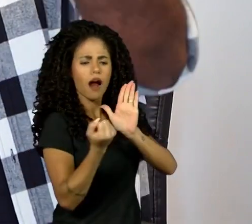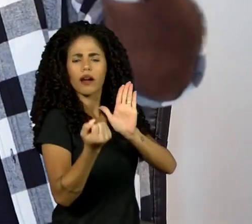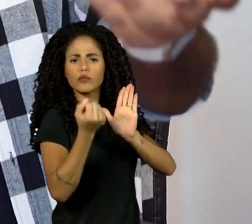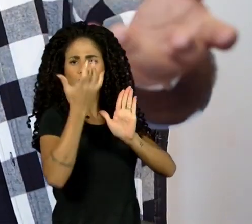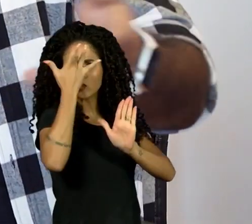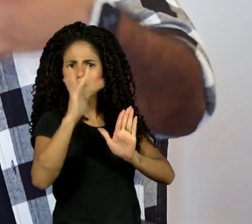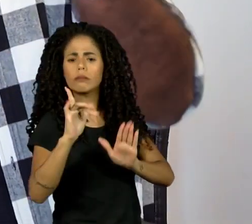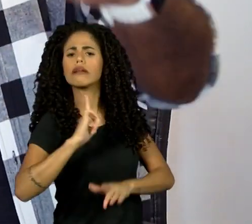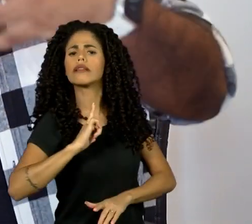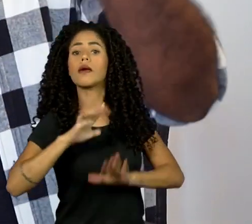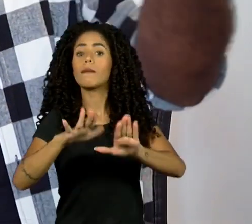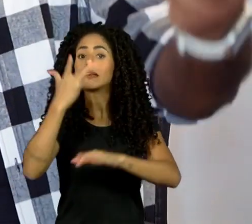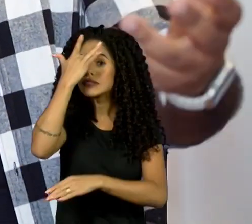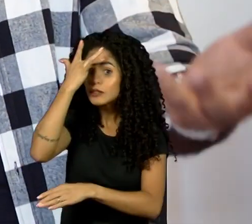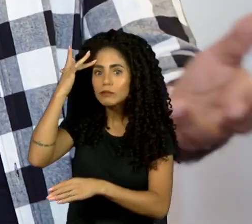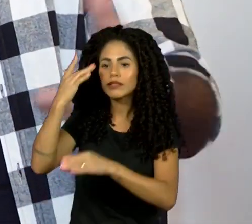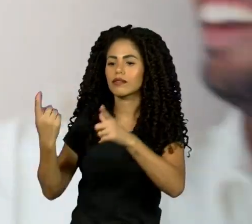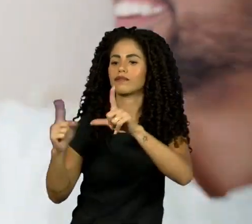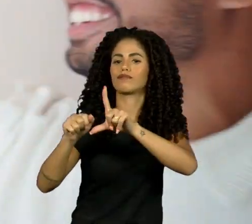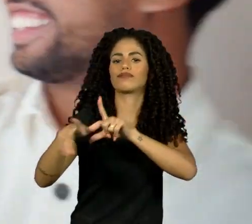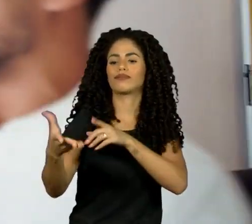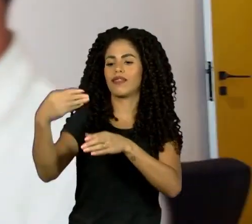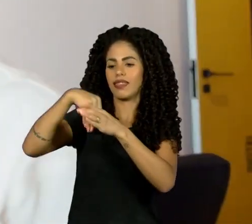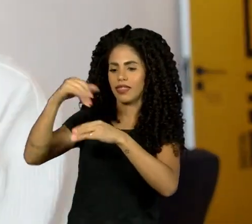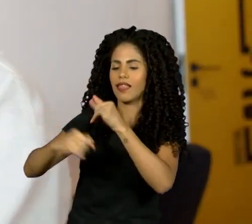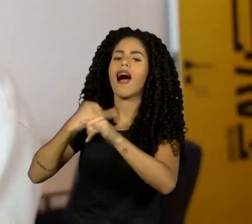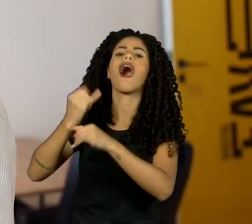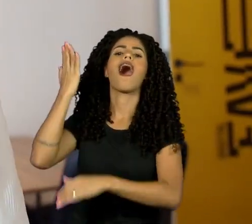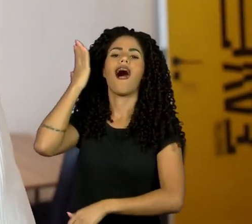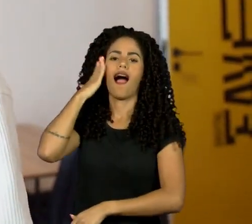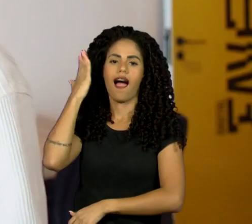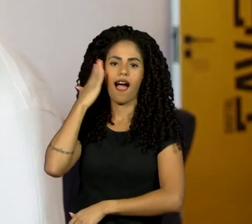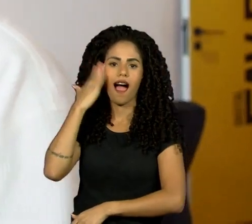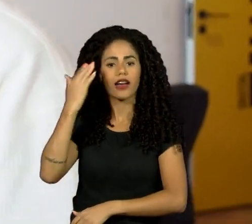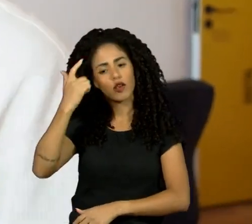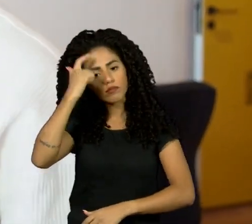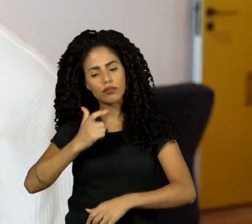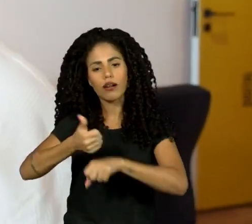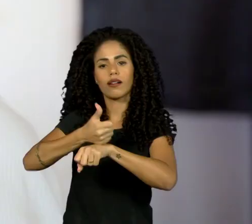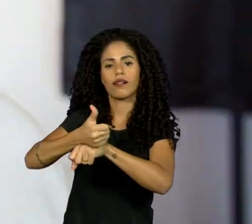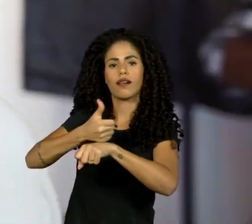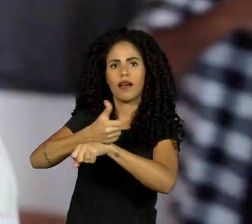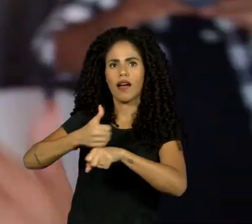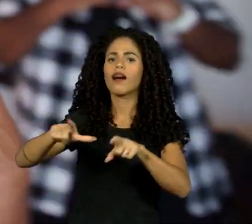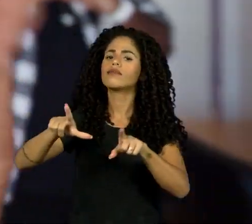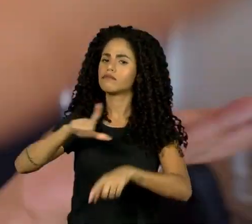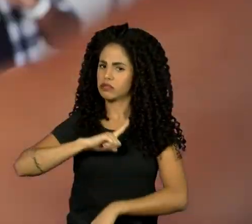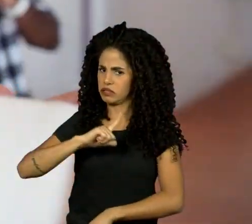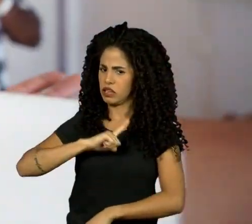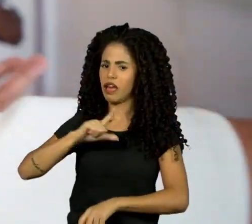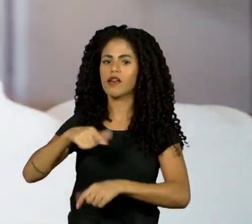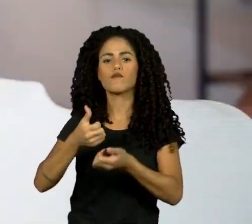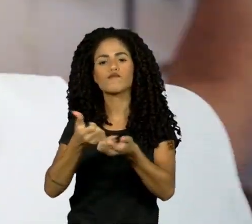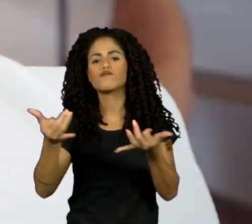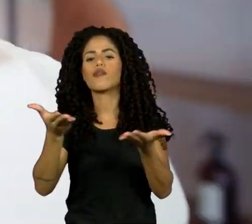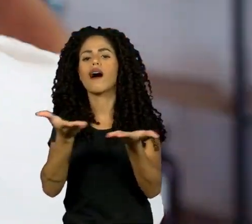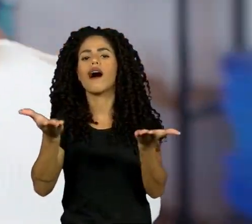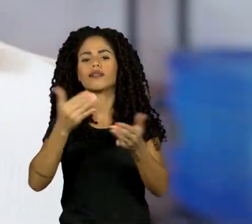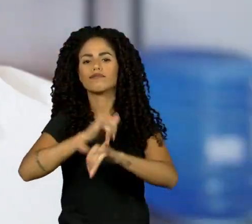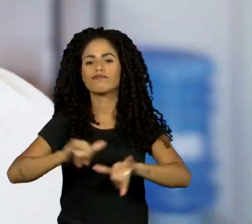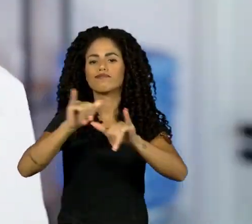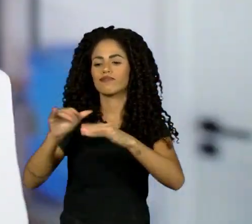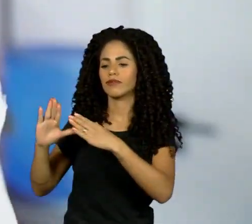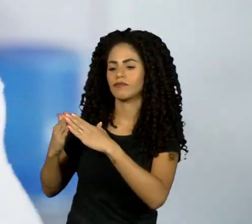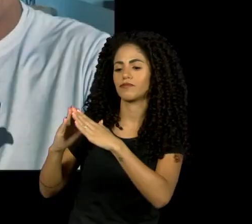mas os influenciadores de favela sabiam. A profissão de influenciador, a gente tem um orgulho danado de dizer que a gente que colocou ali na favela